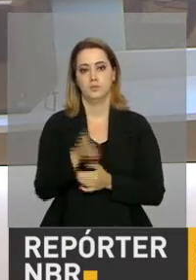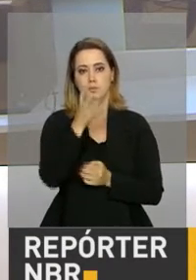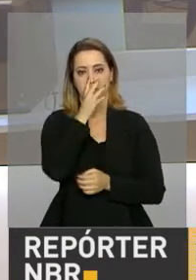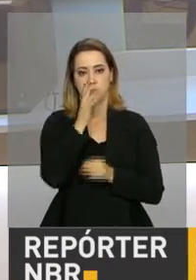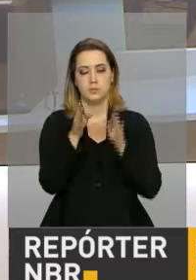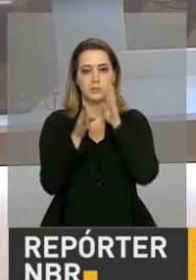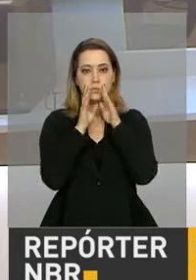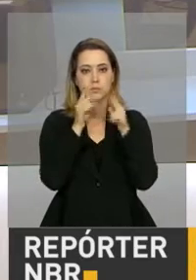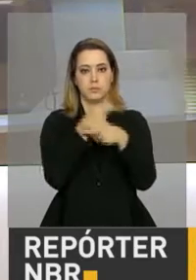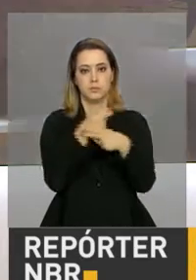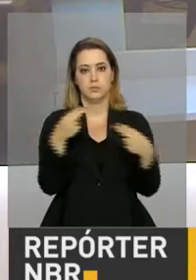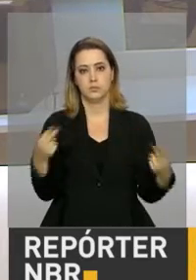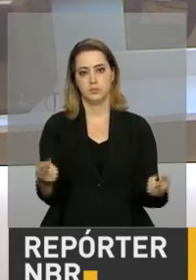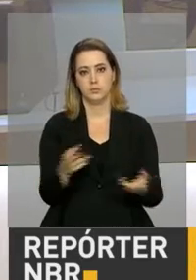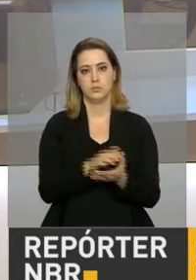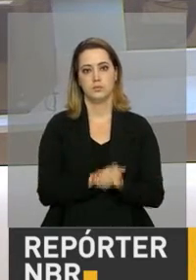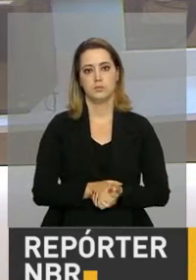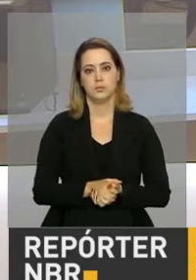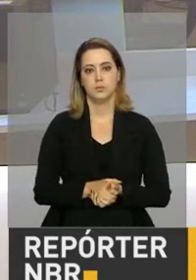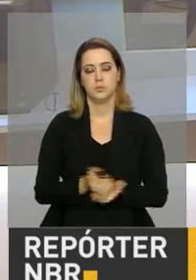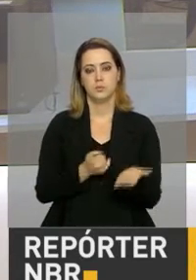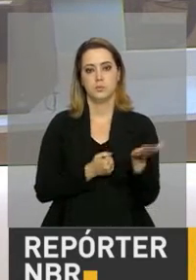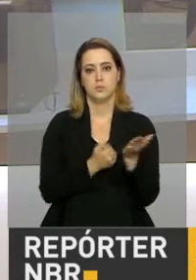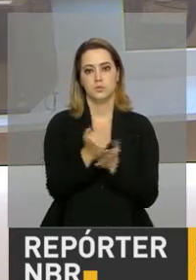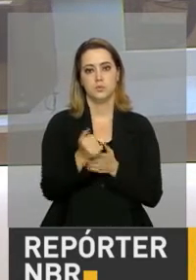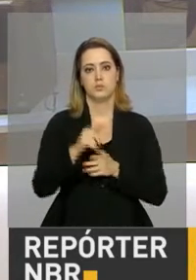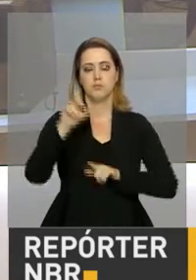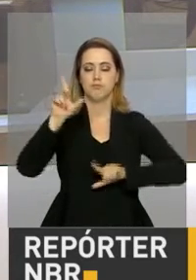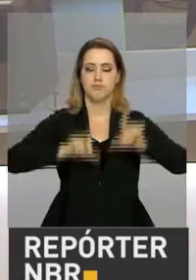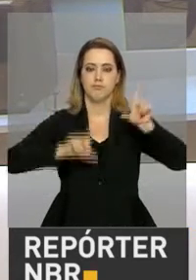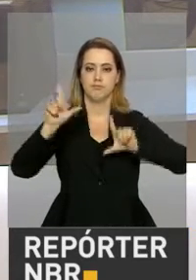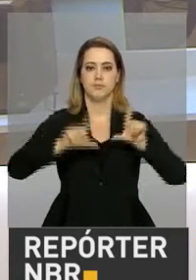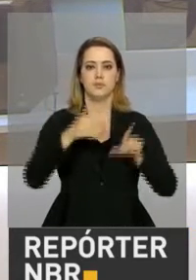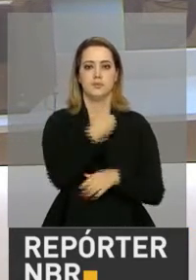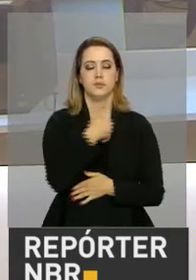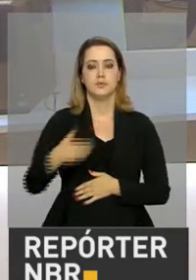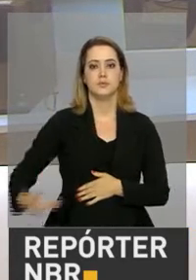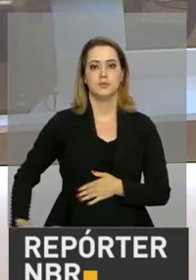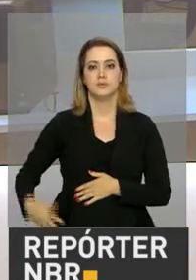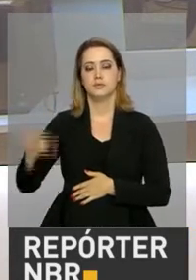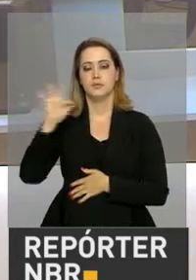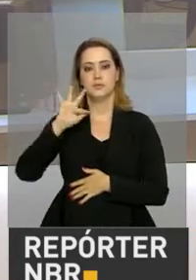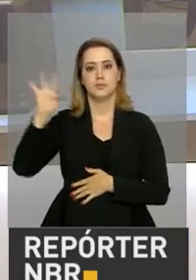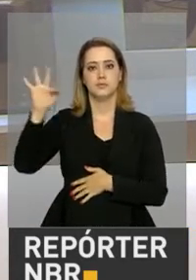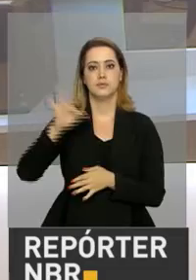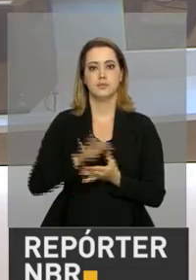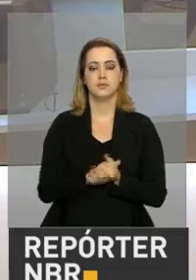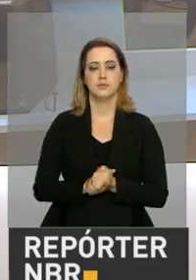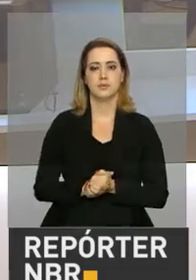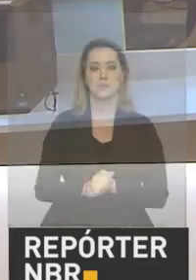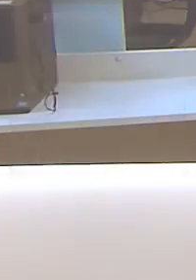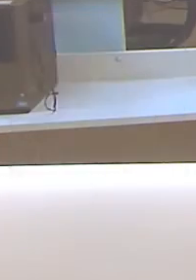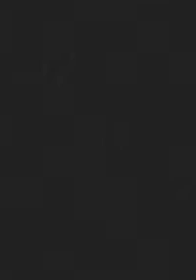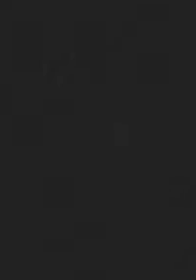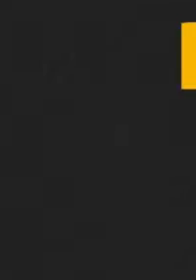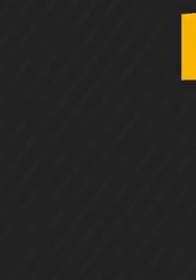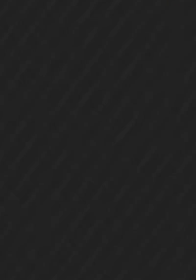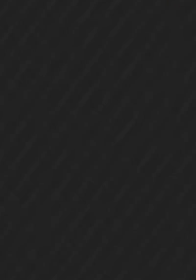acompanhe as novidades também nas nossas redes sociais continue com a gente aqui na nbr a tv do governo federal